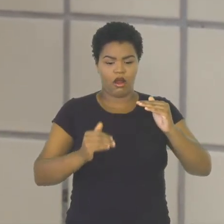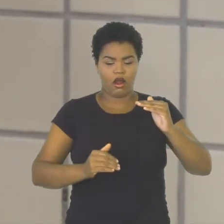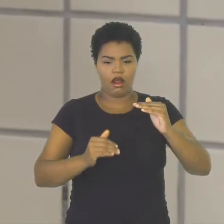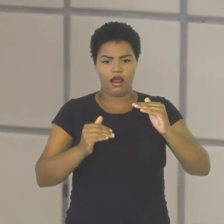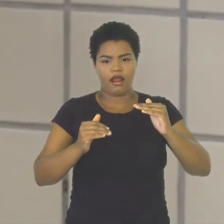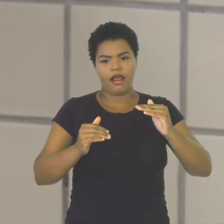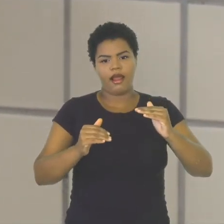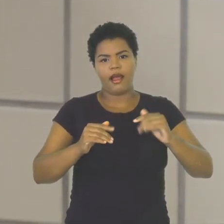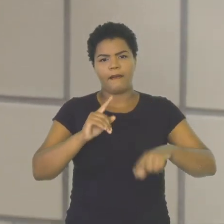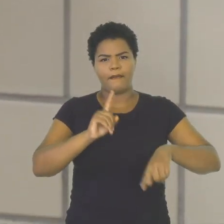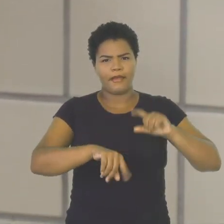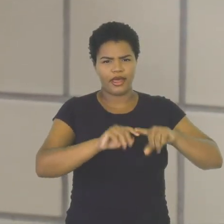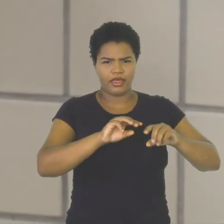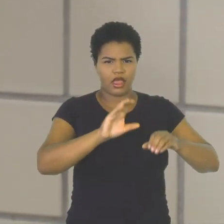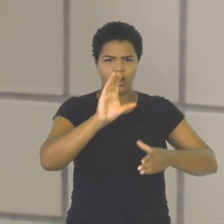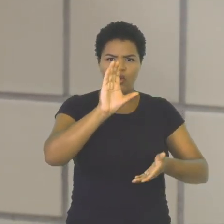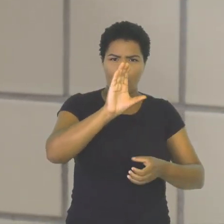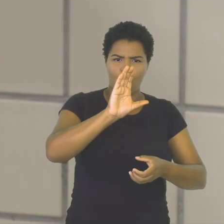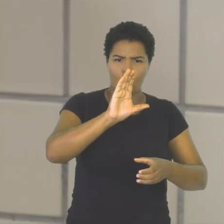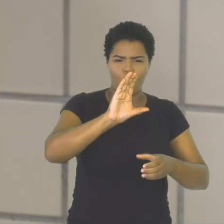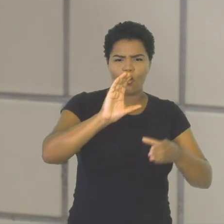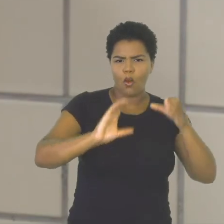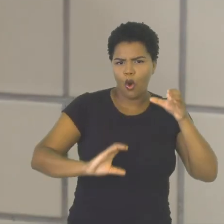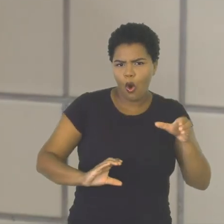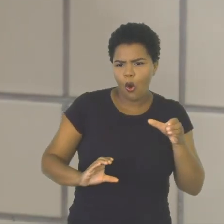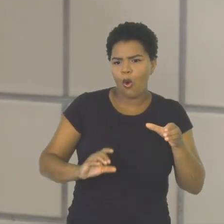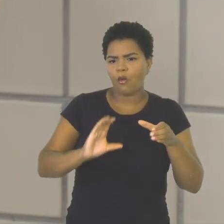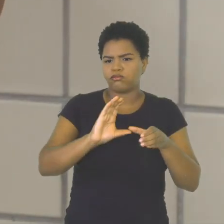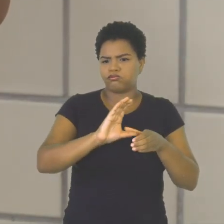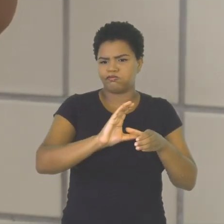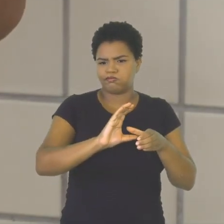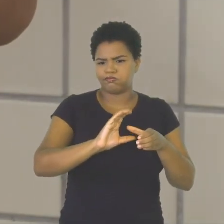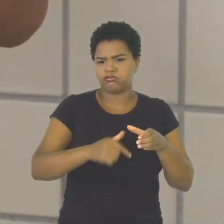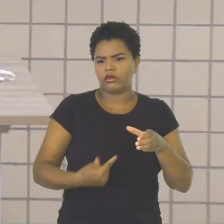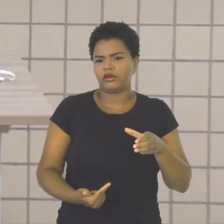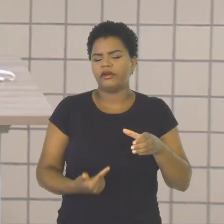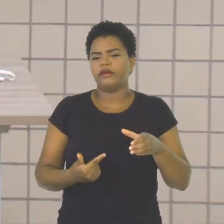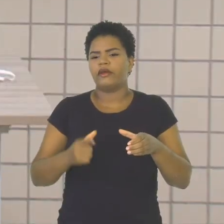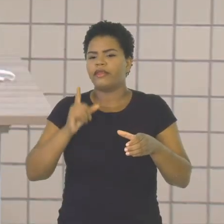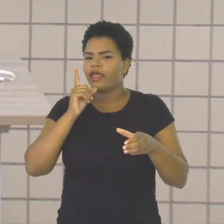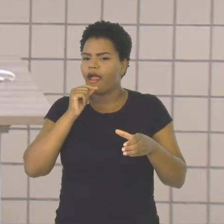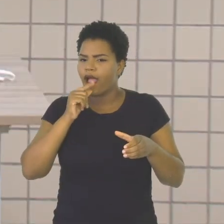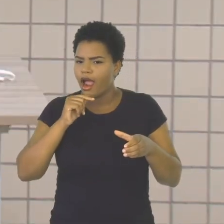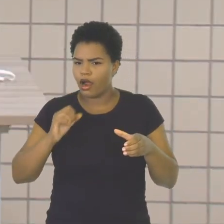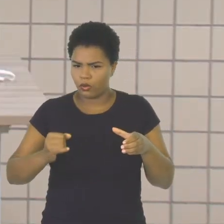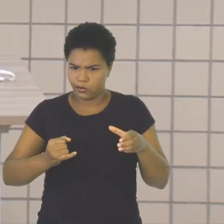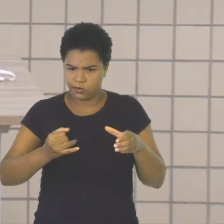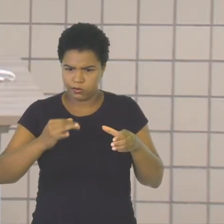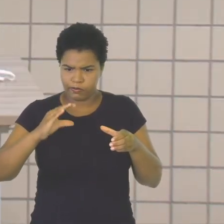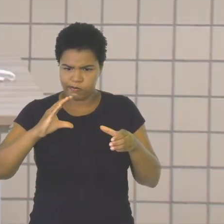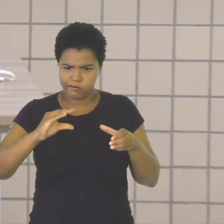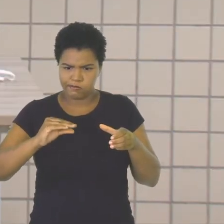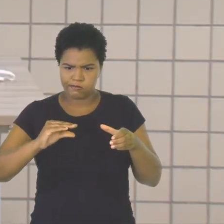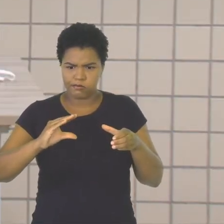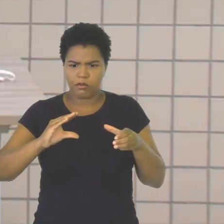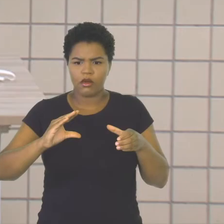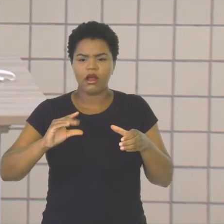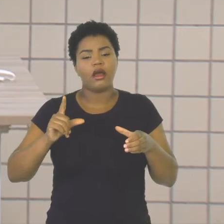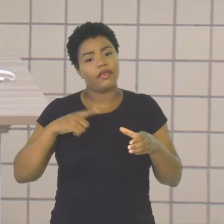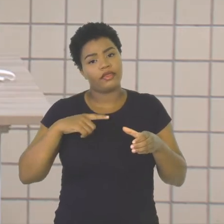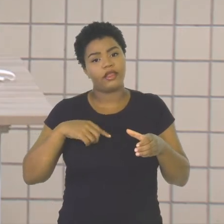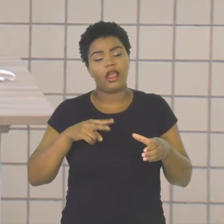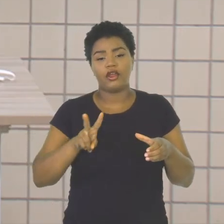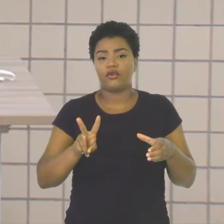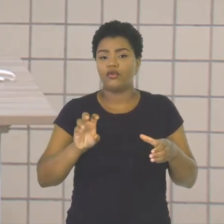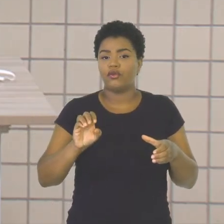matéria do copo, do volume da matéria da água e da pedra, cada uma tem seu volume diferente, tem seu